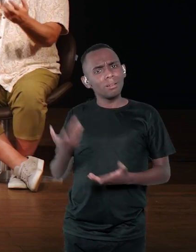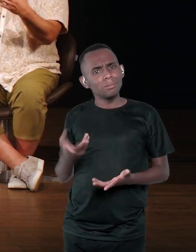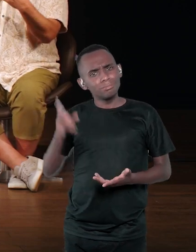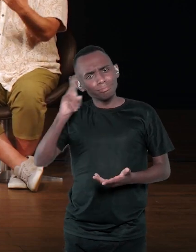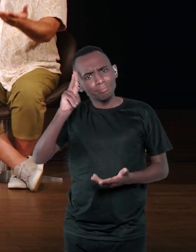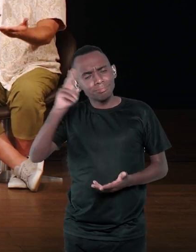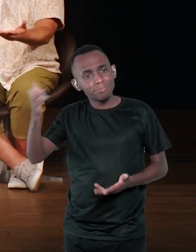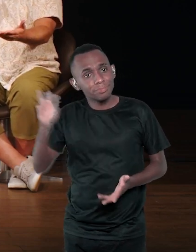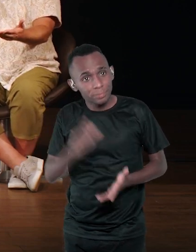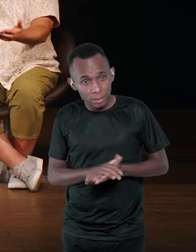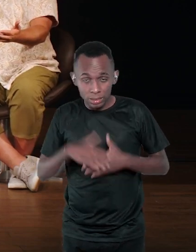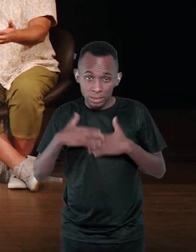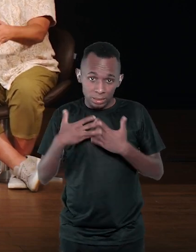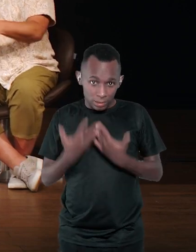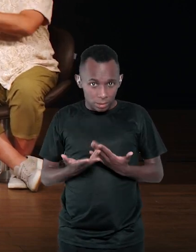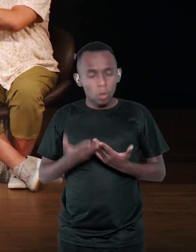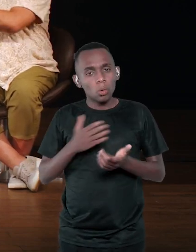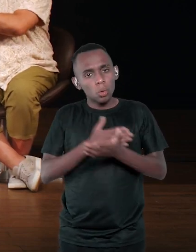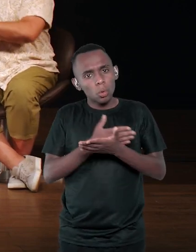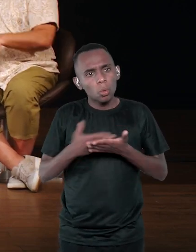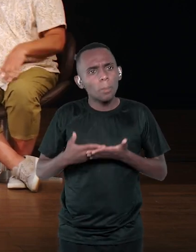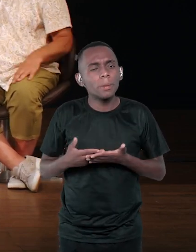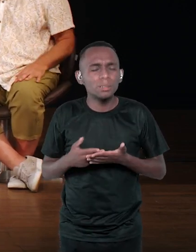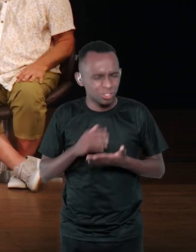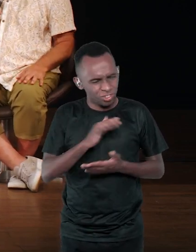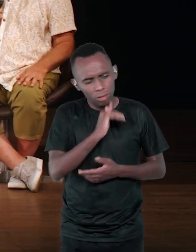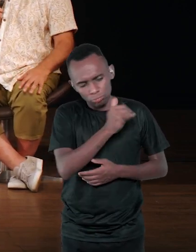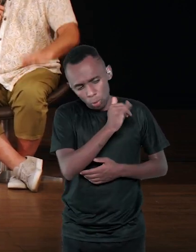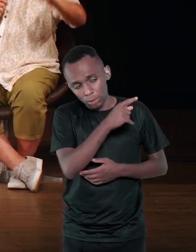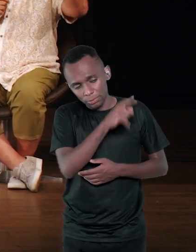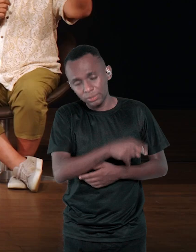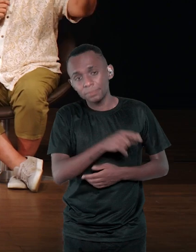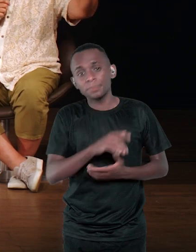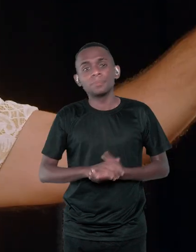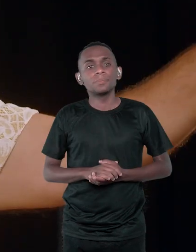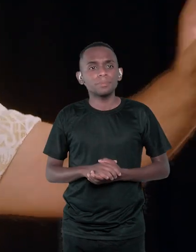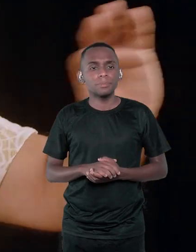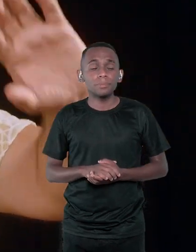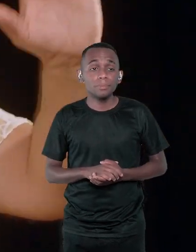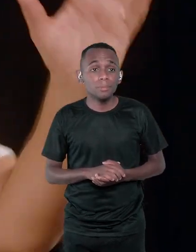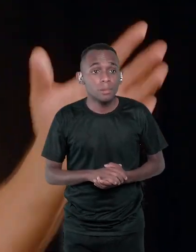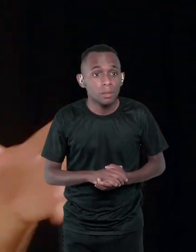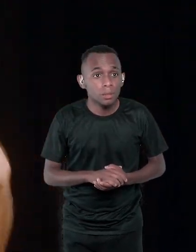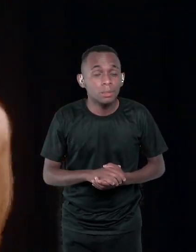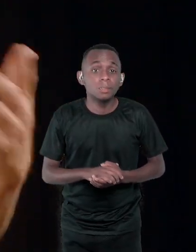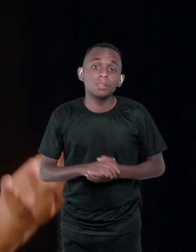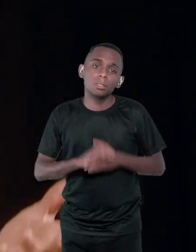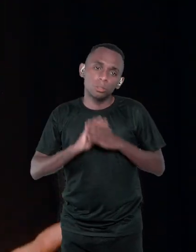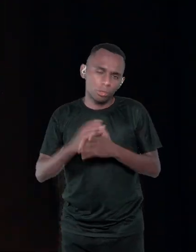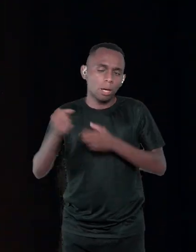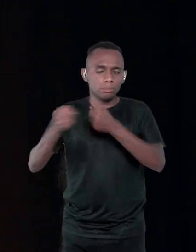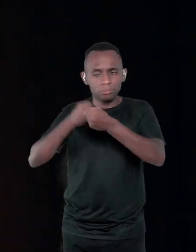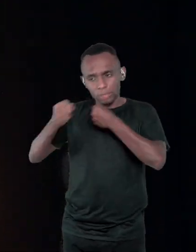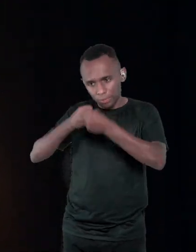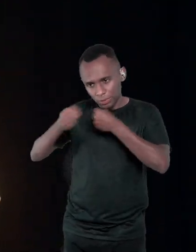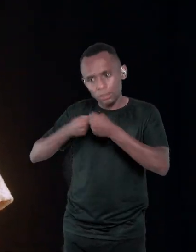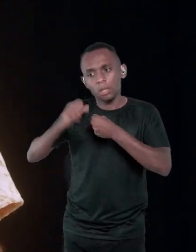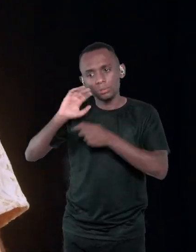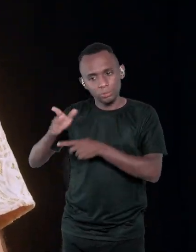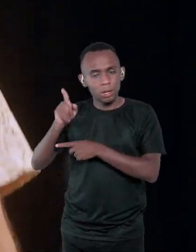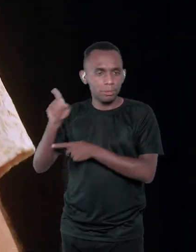desafio maior, que logo no começo ela me colocou, acho que eu te contei isso uma vez, ela falou assim, Zé, que é o seguinte, eu já tinha entrevistado a Elza algumas